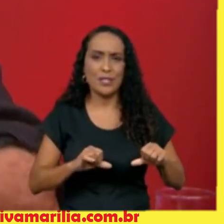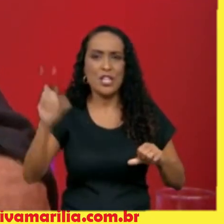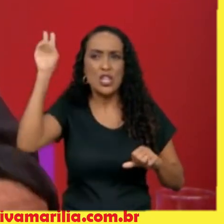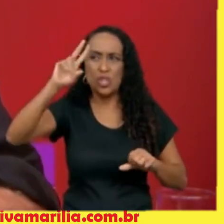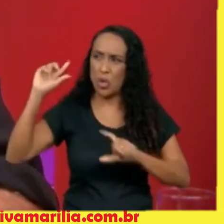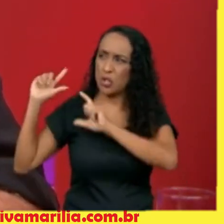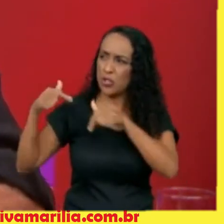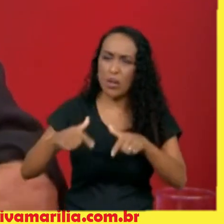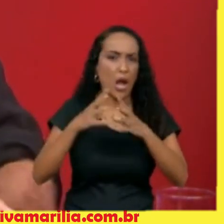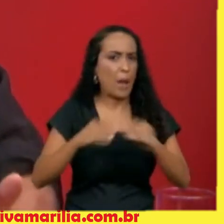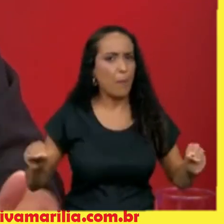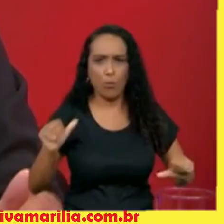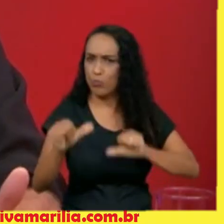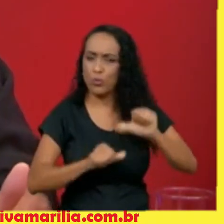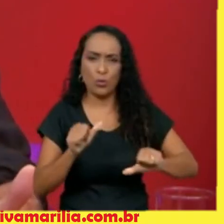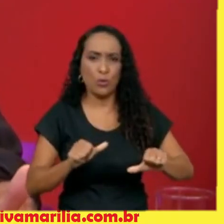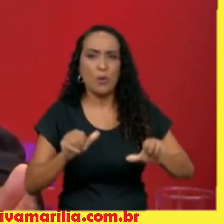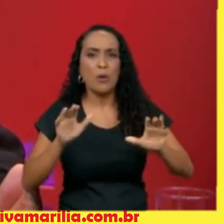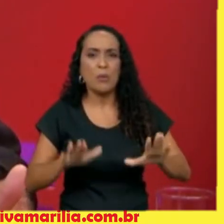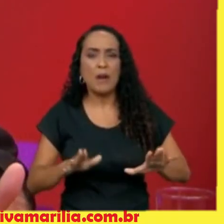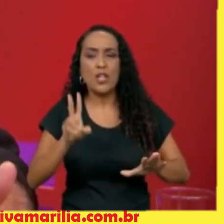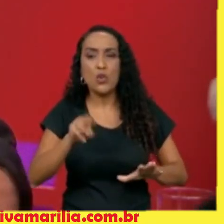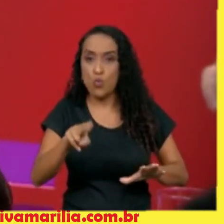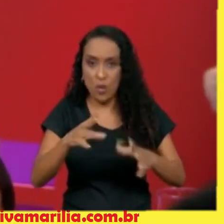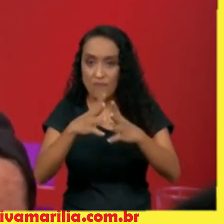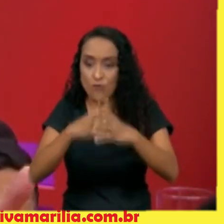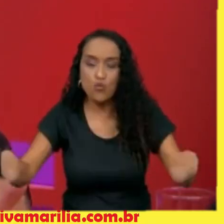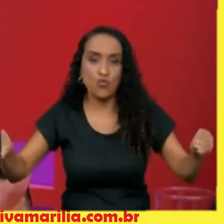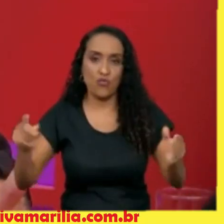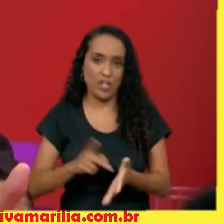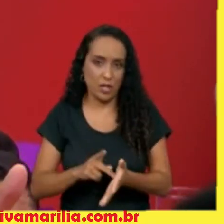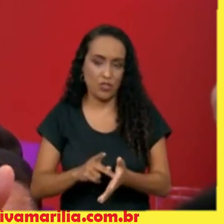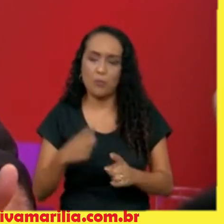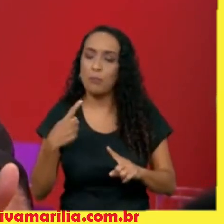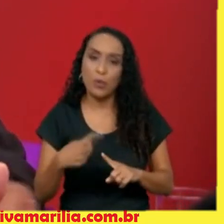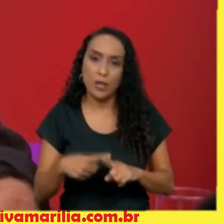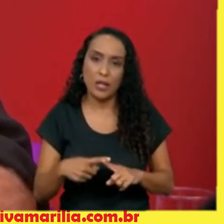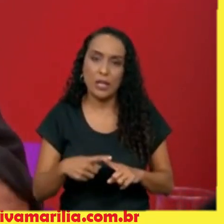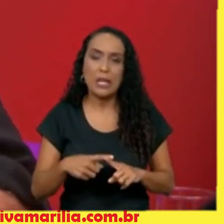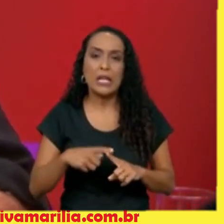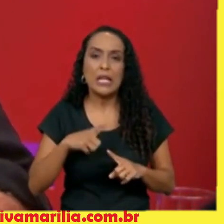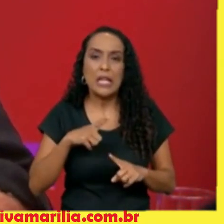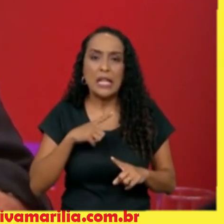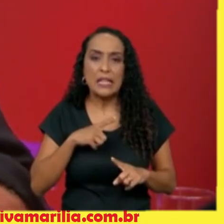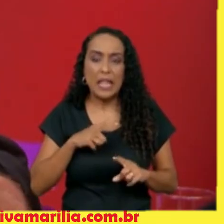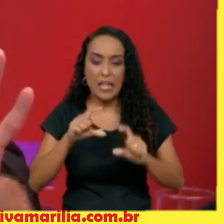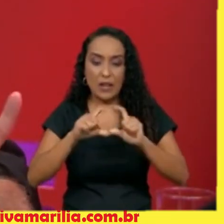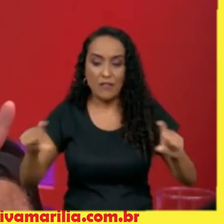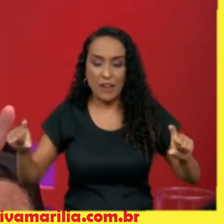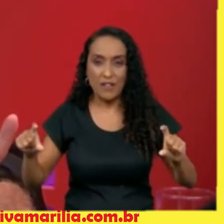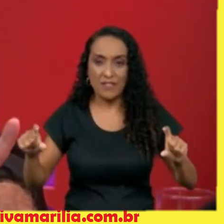ela tinha até hoje, né? Mas a esquerda nunca morre. Né? Ela nunca morre por quê? Né? Tem uma frase do jovem Marx que eu